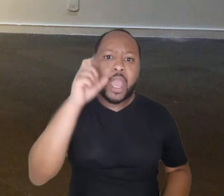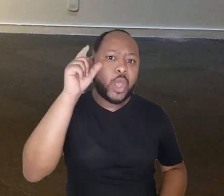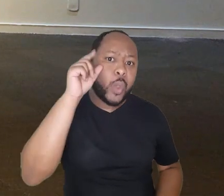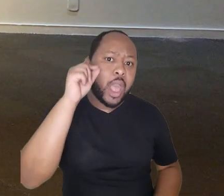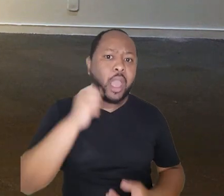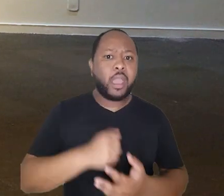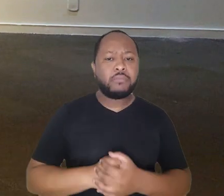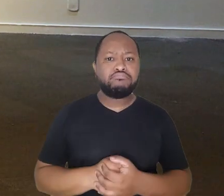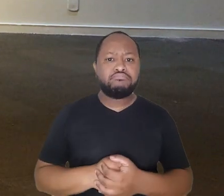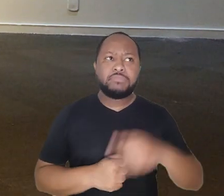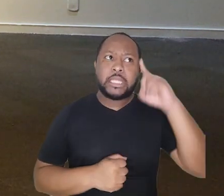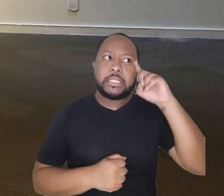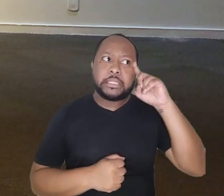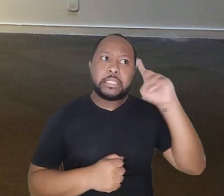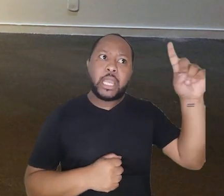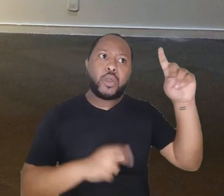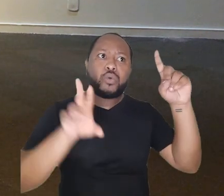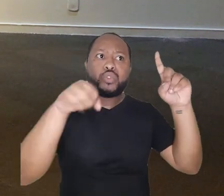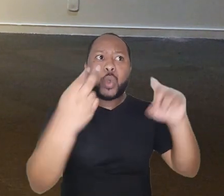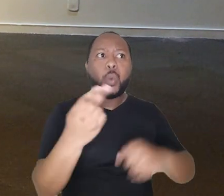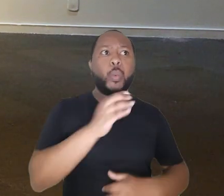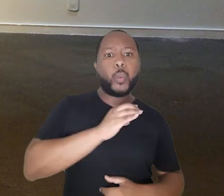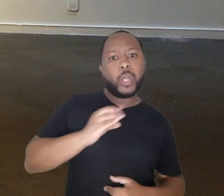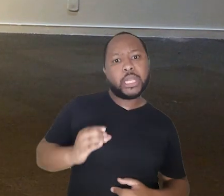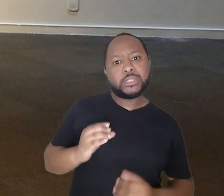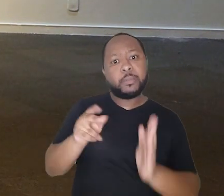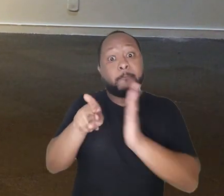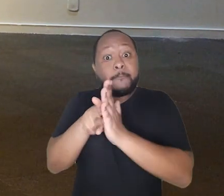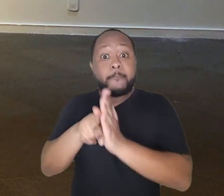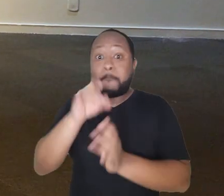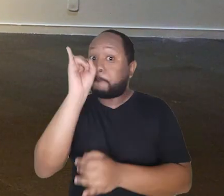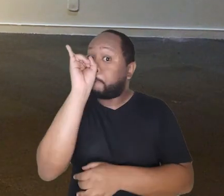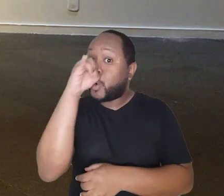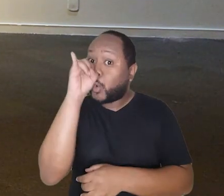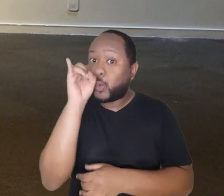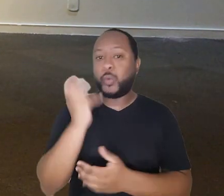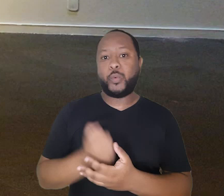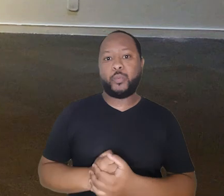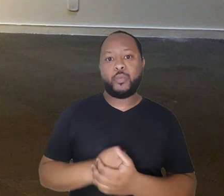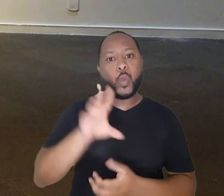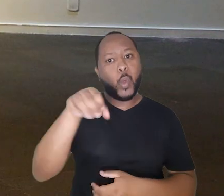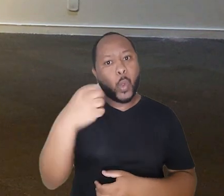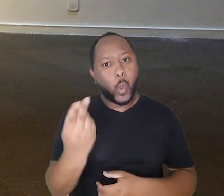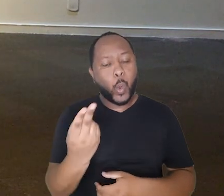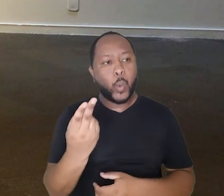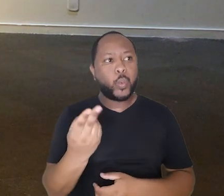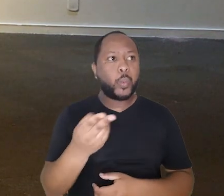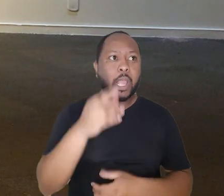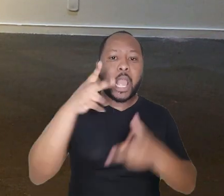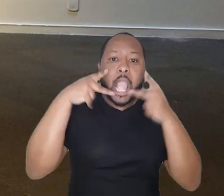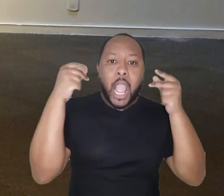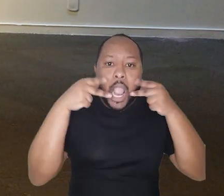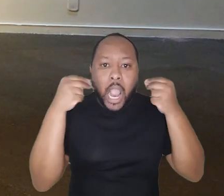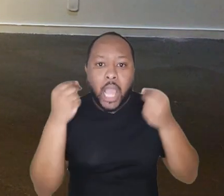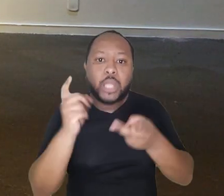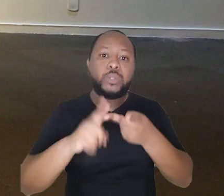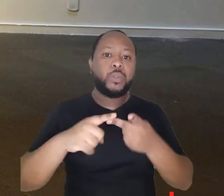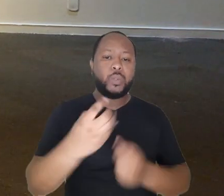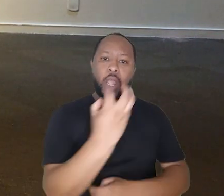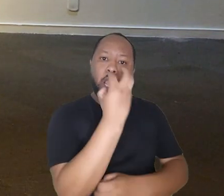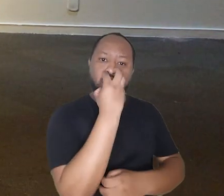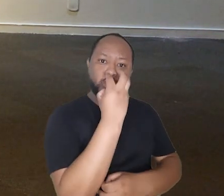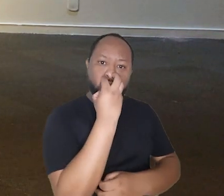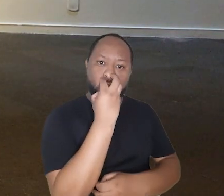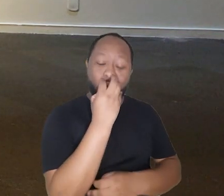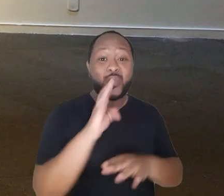sei lá, um Deus ou um Cristo dos porcos, dos gatos, dos cachorros?